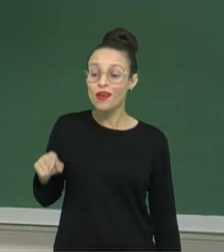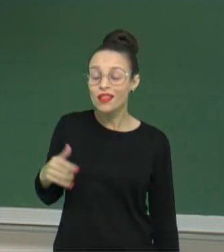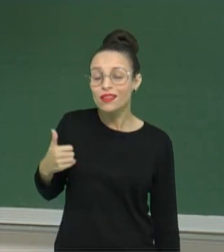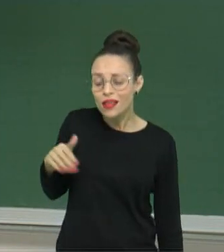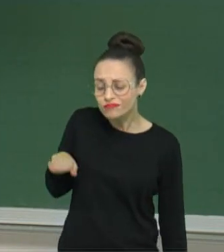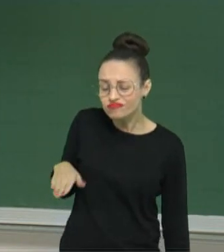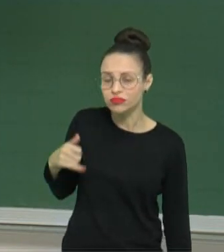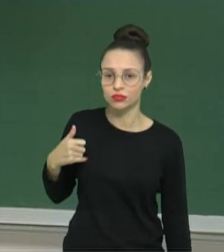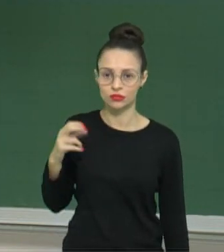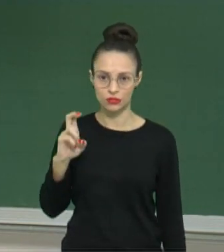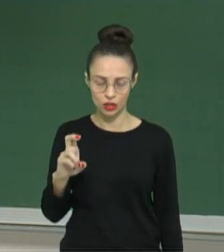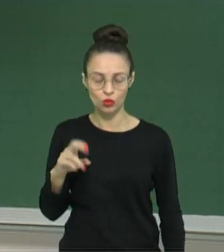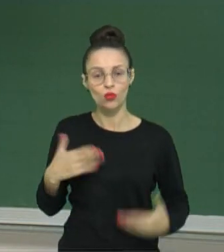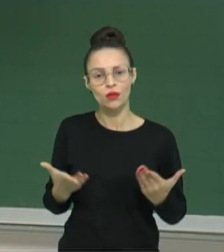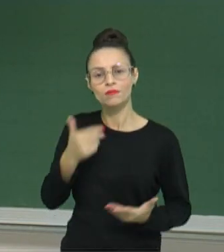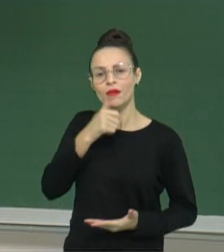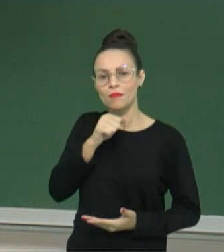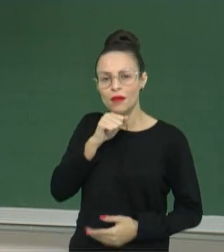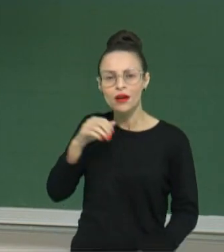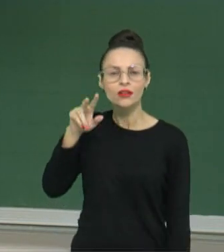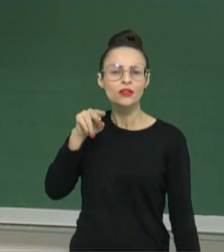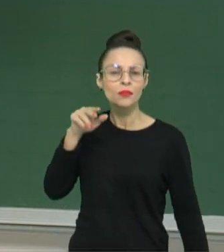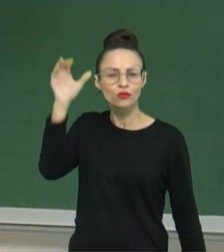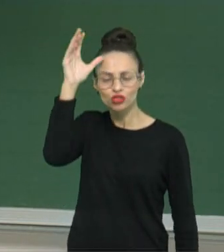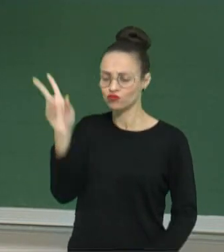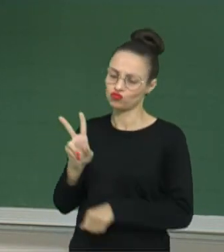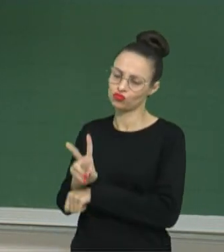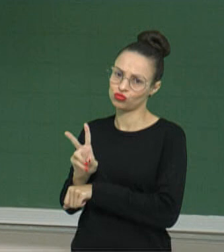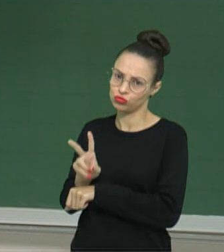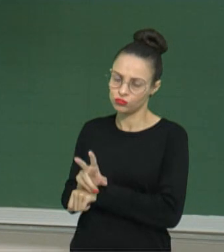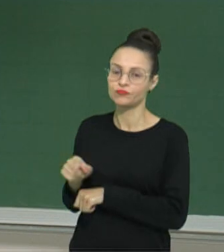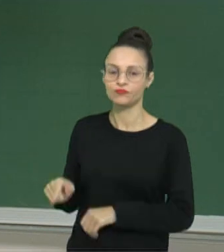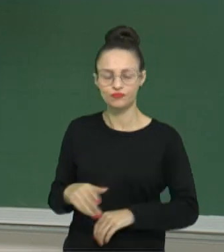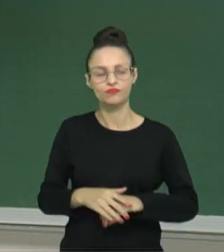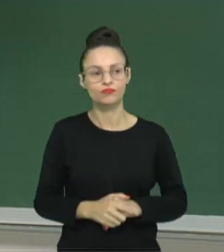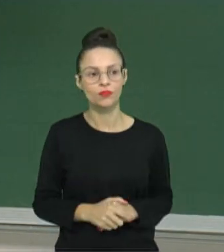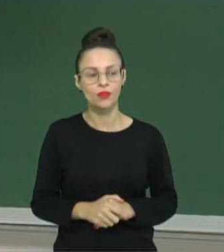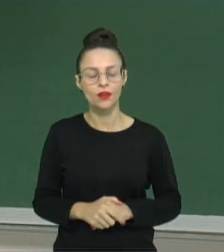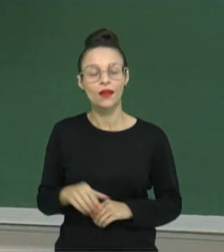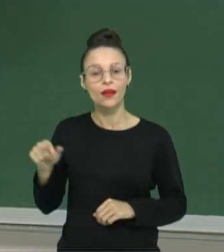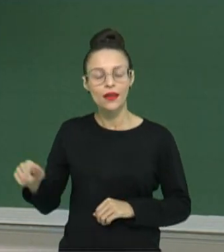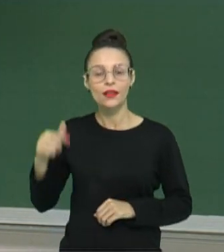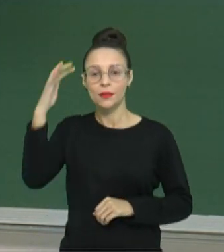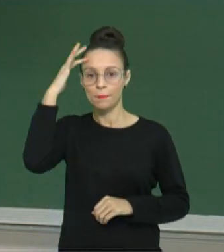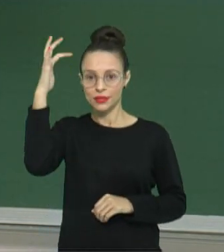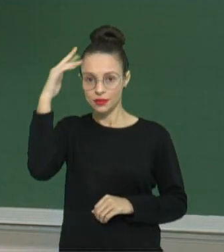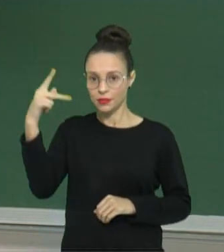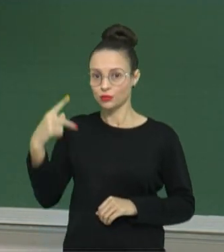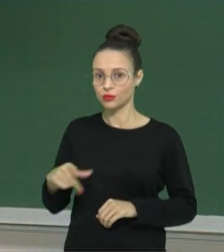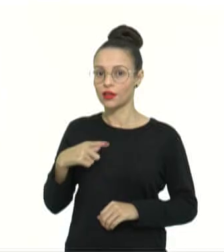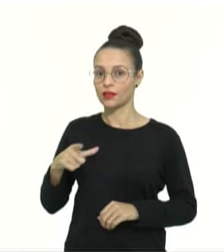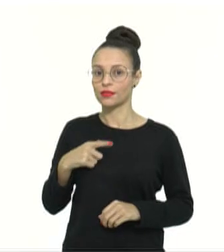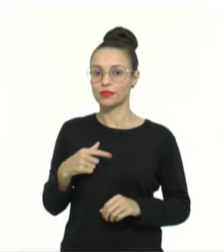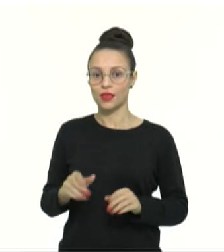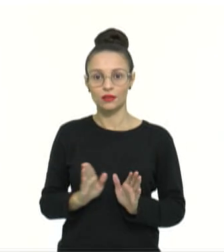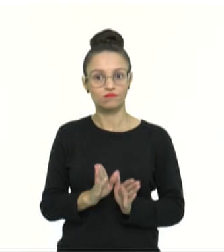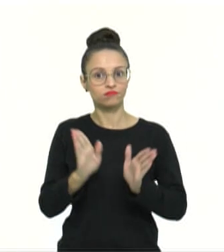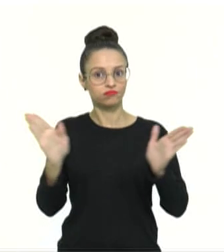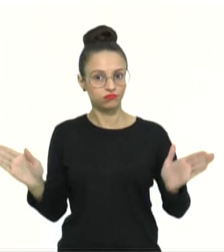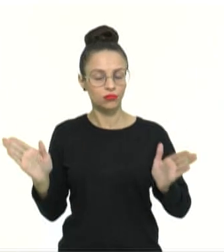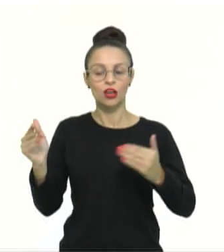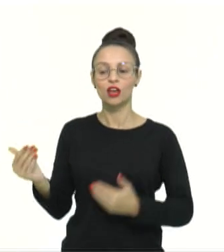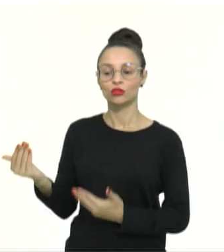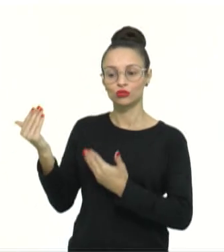irmãs e pelas tias. O pensamento de Nietzsche se divide em fases: